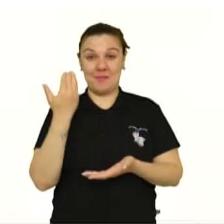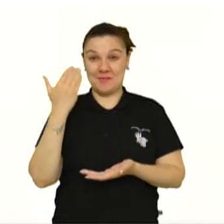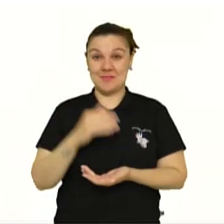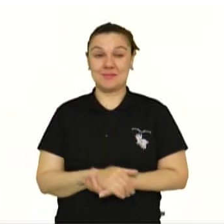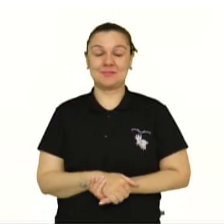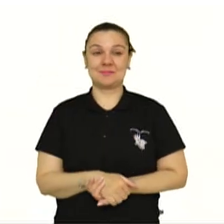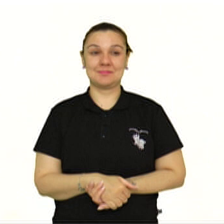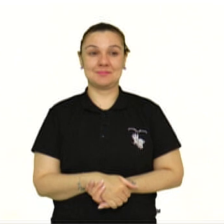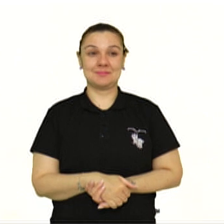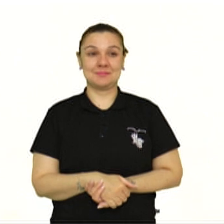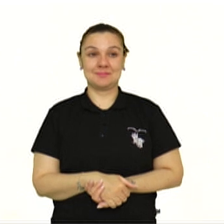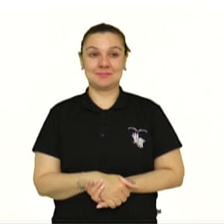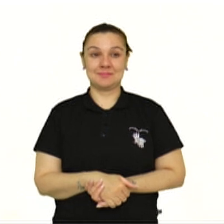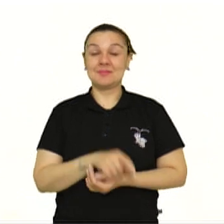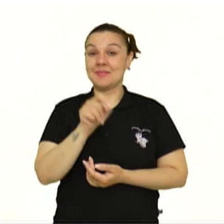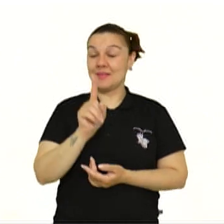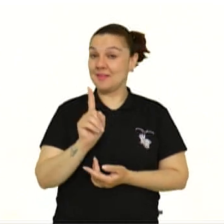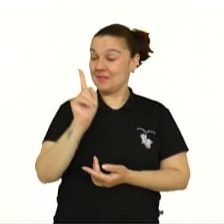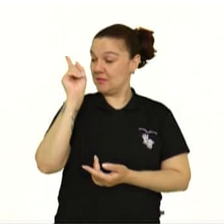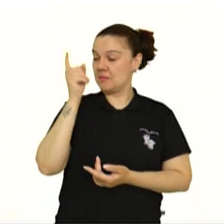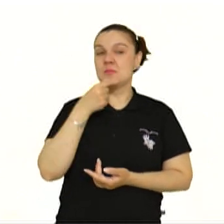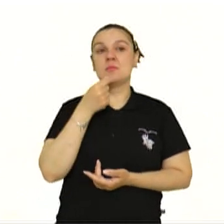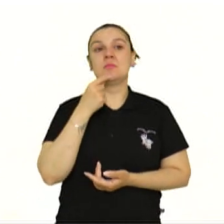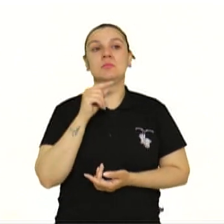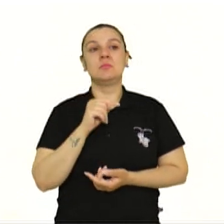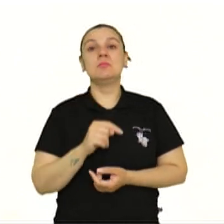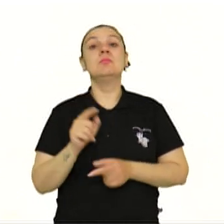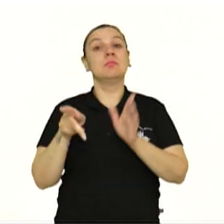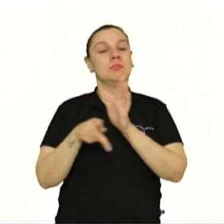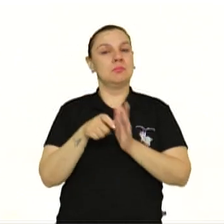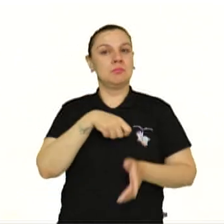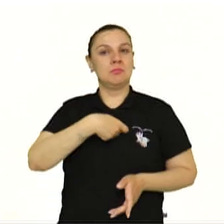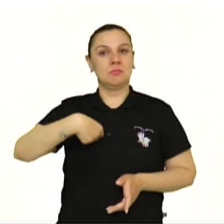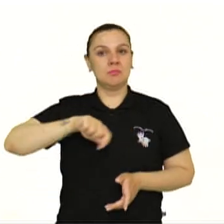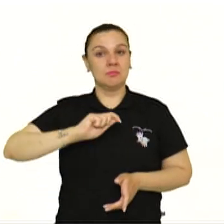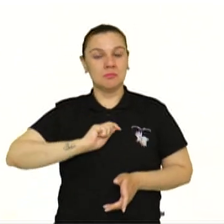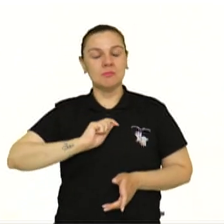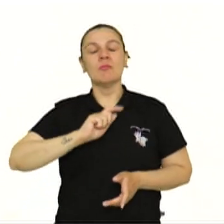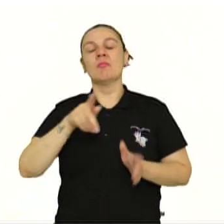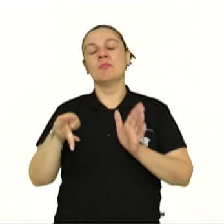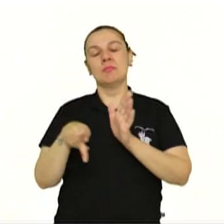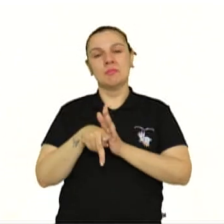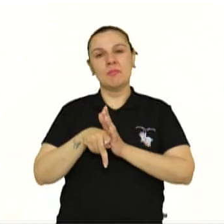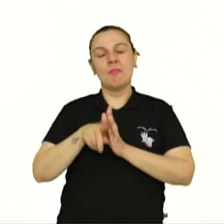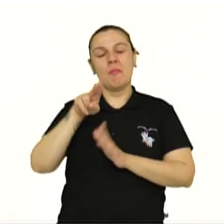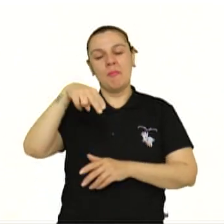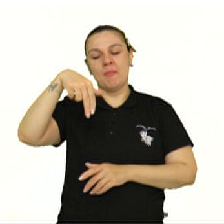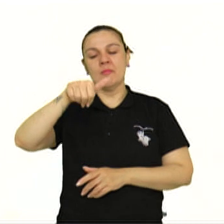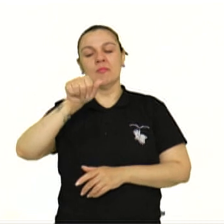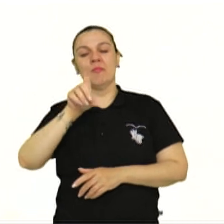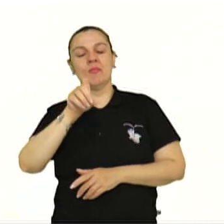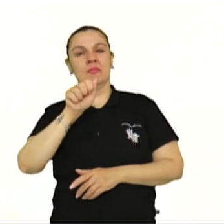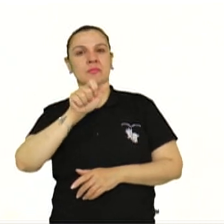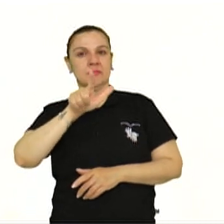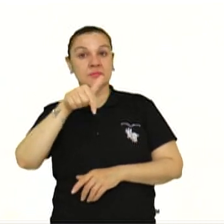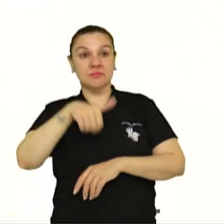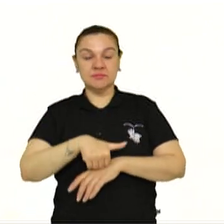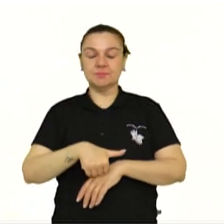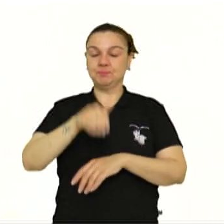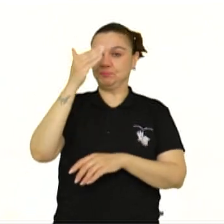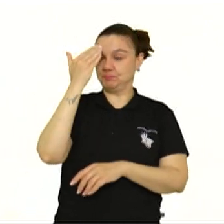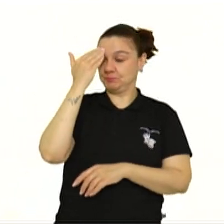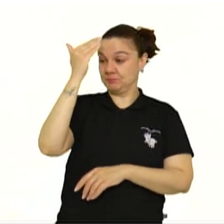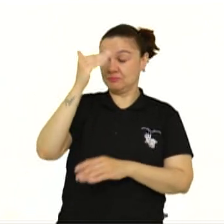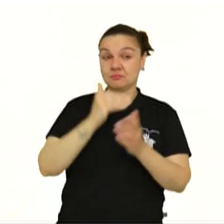lá. Esse atleta, ele é um espanhol, ele é chamado de Rafael Nadal e ele é um dos maiores tenistas de todos os tempos,